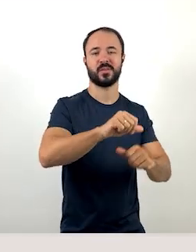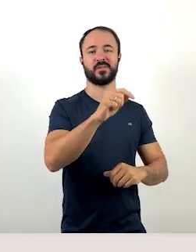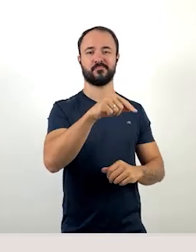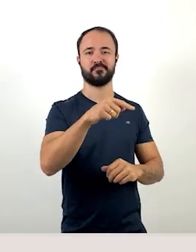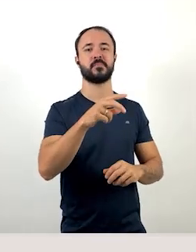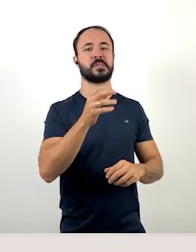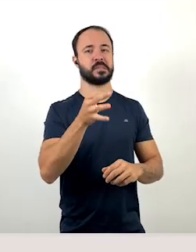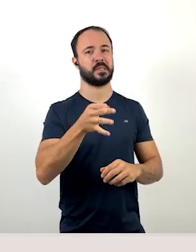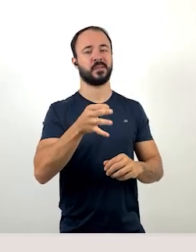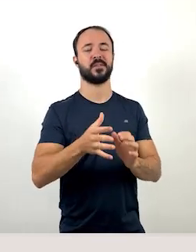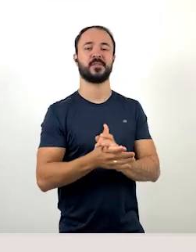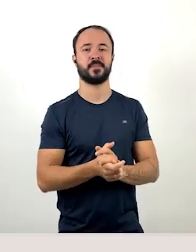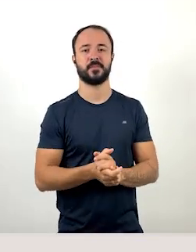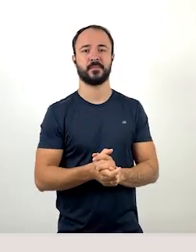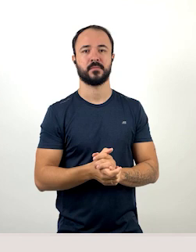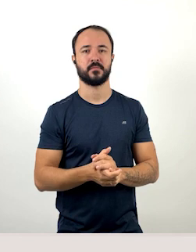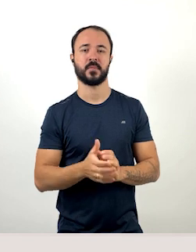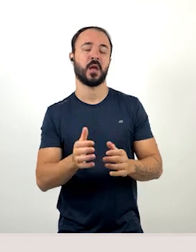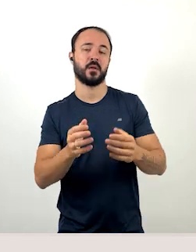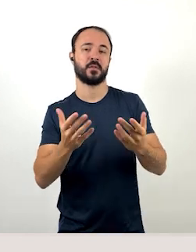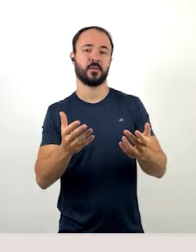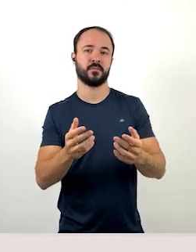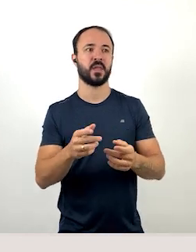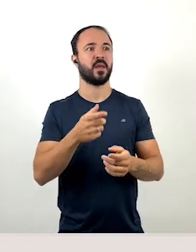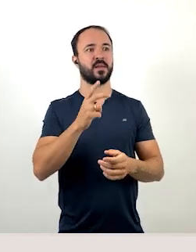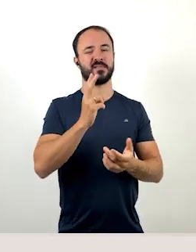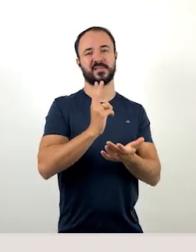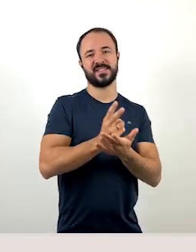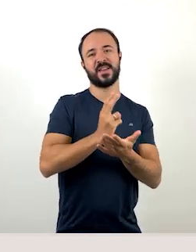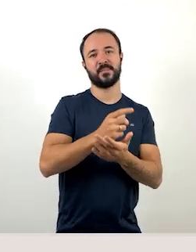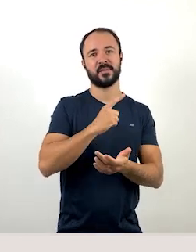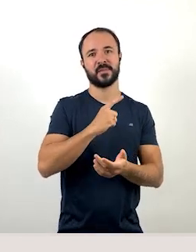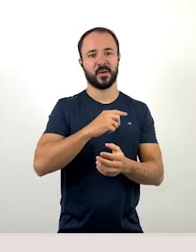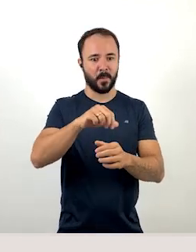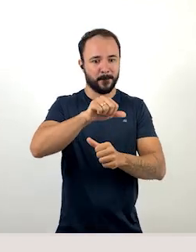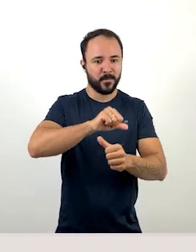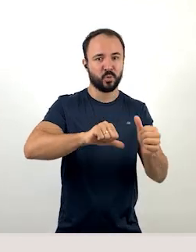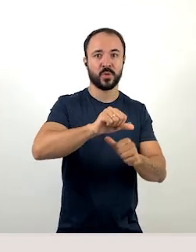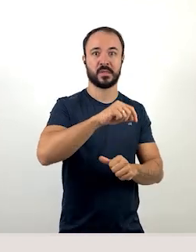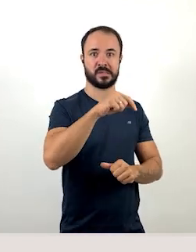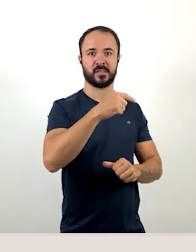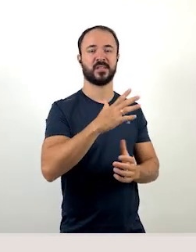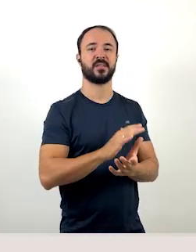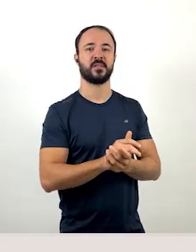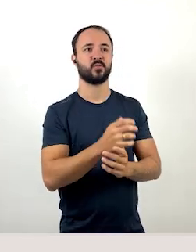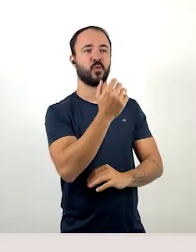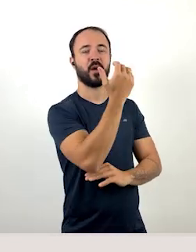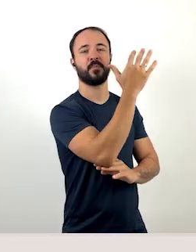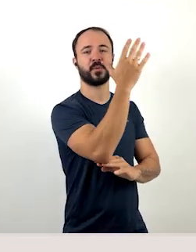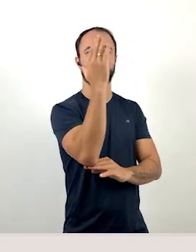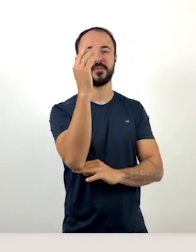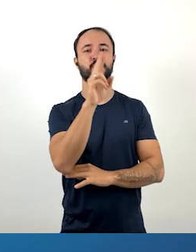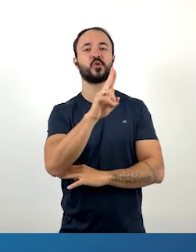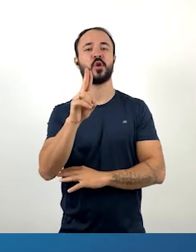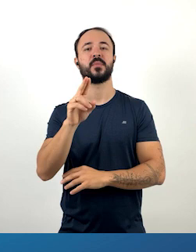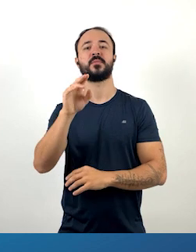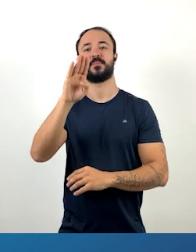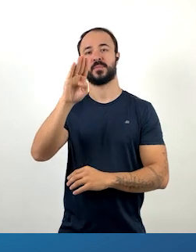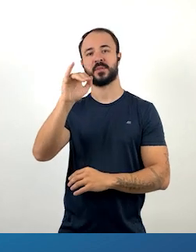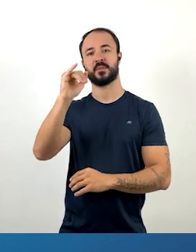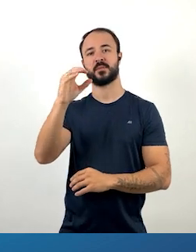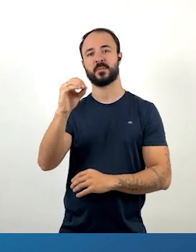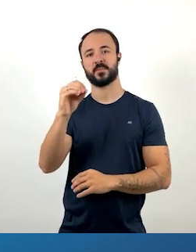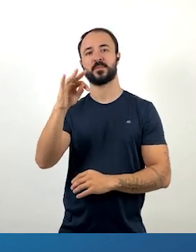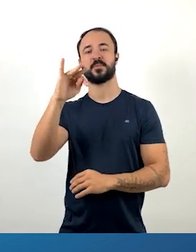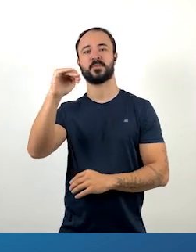introdução ou retirada de elementos bióticos vivos é chamado alterações bióticas. Um grande exemplo